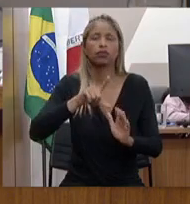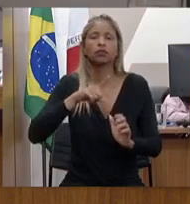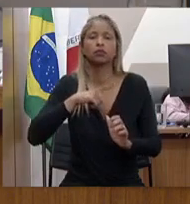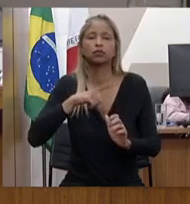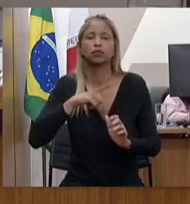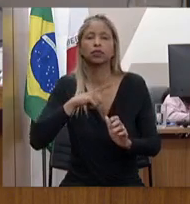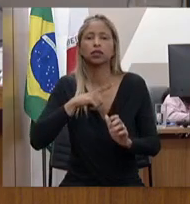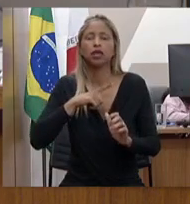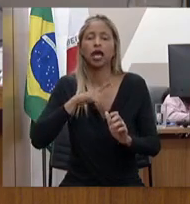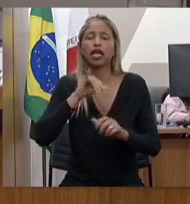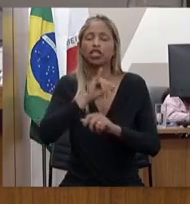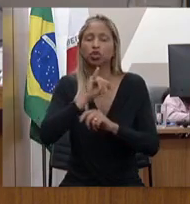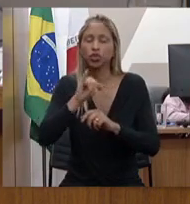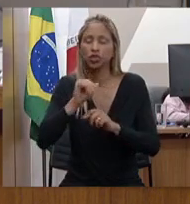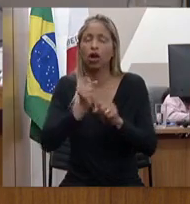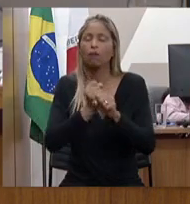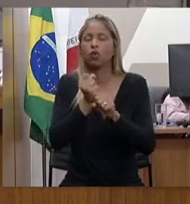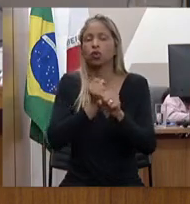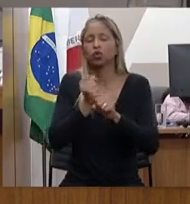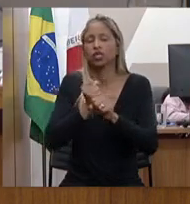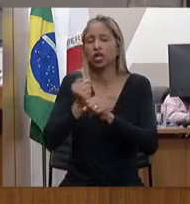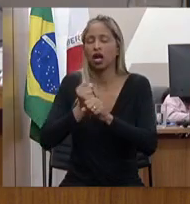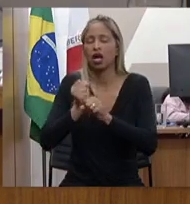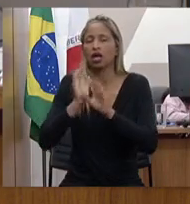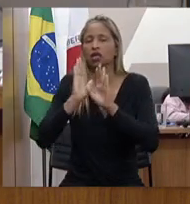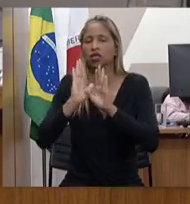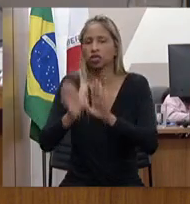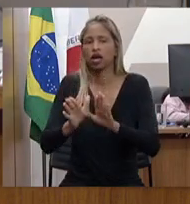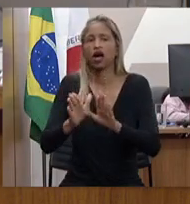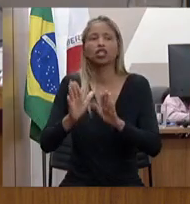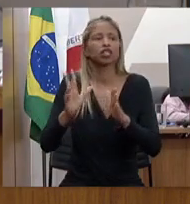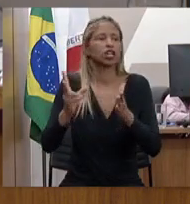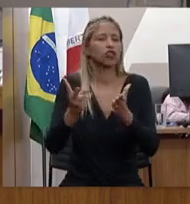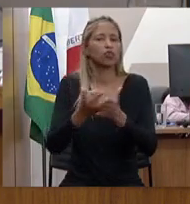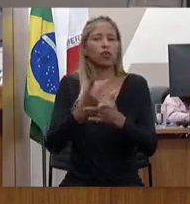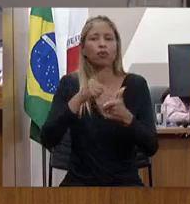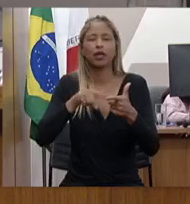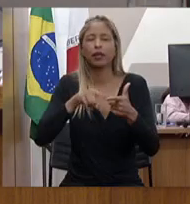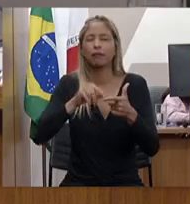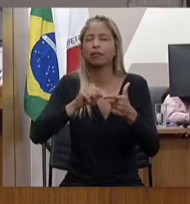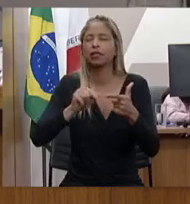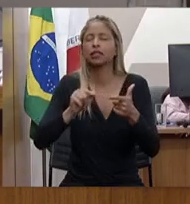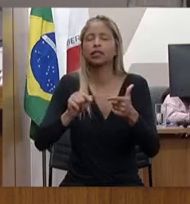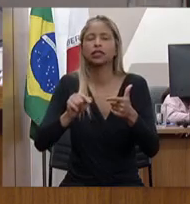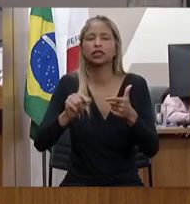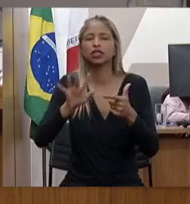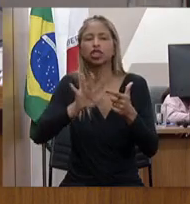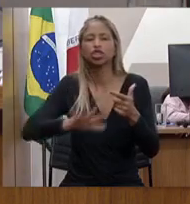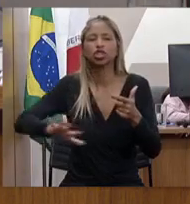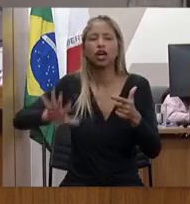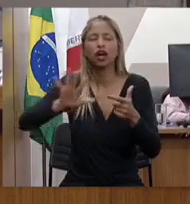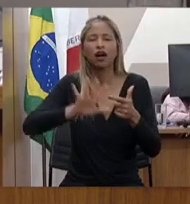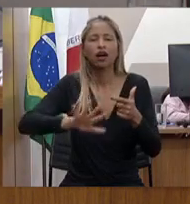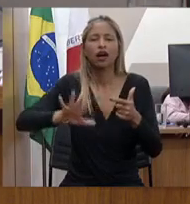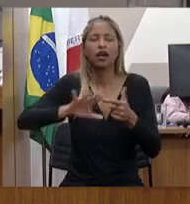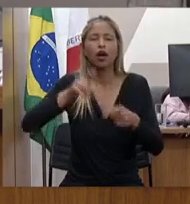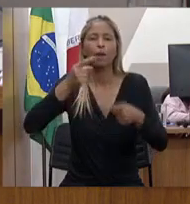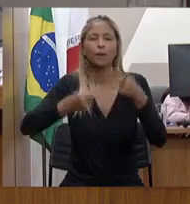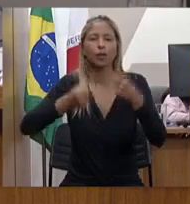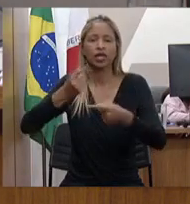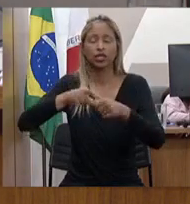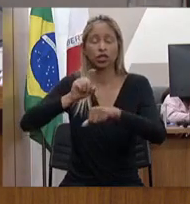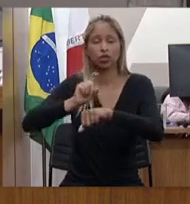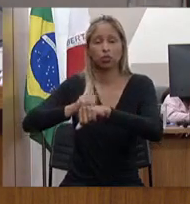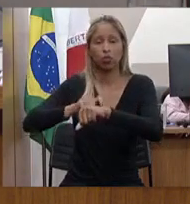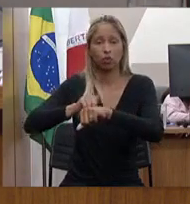nessa instituição há muitos anos né passamos por ondas de ondas geradas pelas políticas de momento